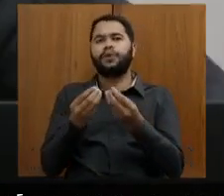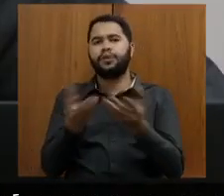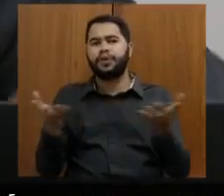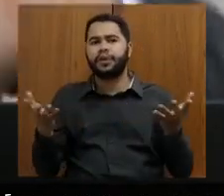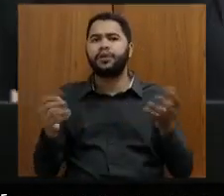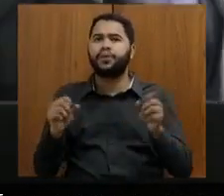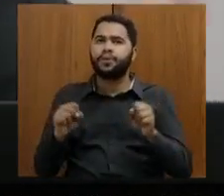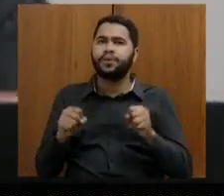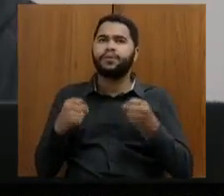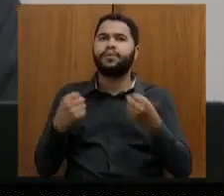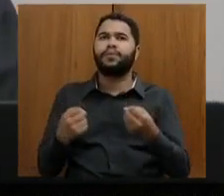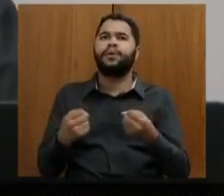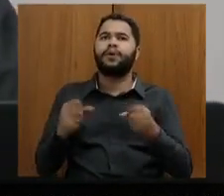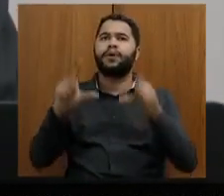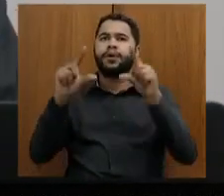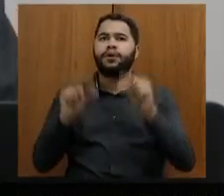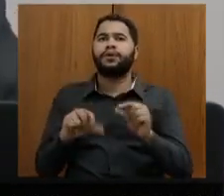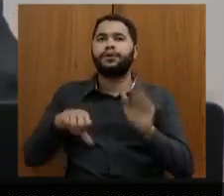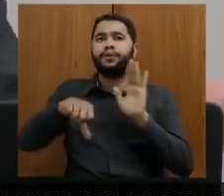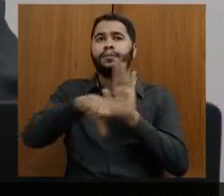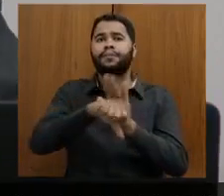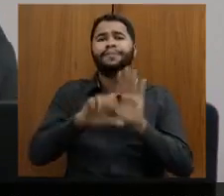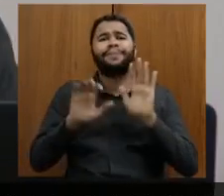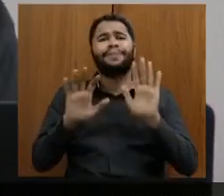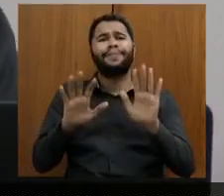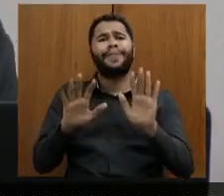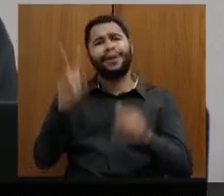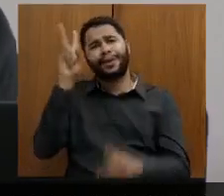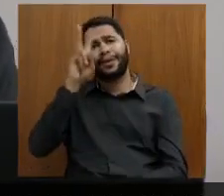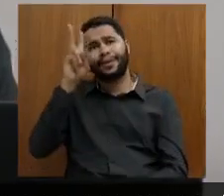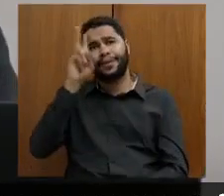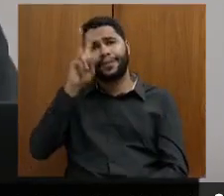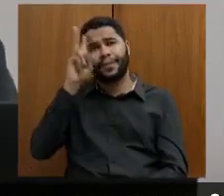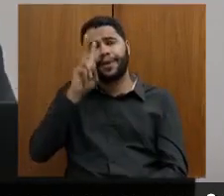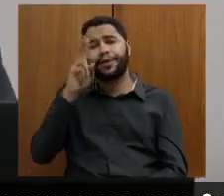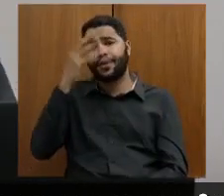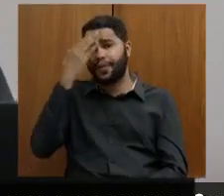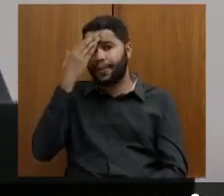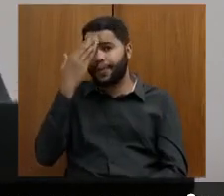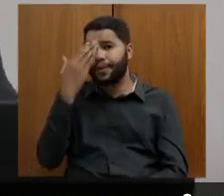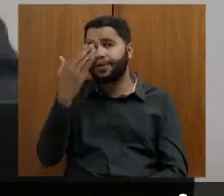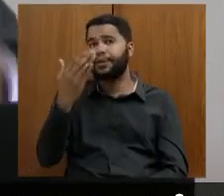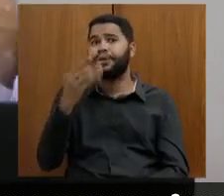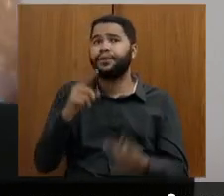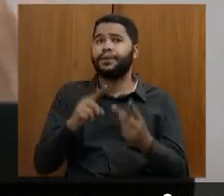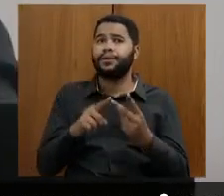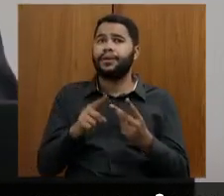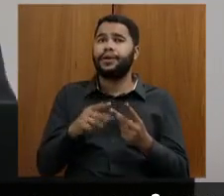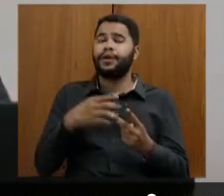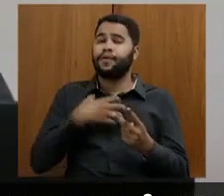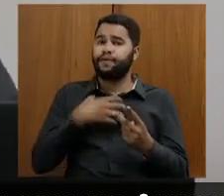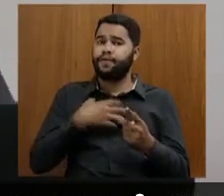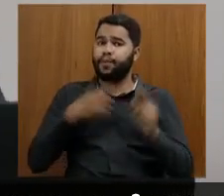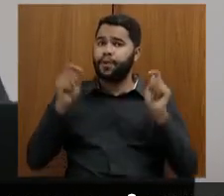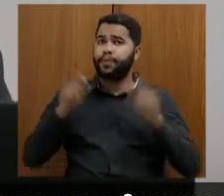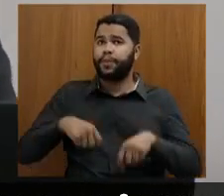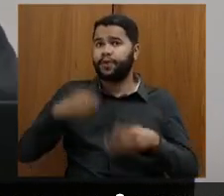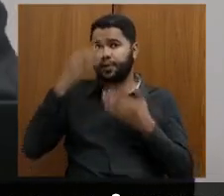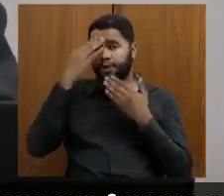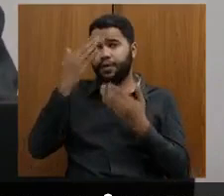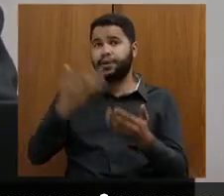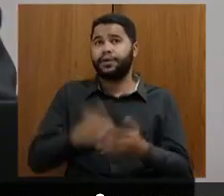entregas o empenho a redução da criminalidade mas ele lembrar que eu agradecimento a forma que ele pode